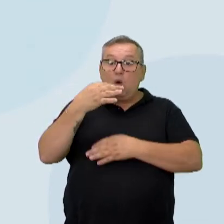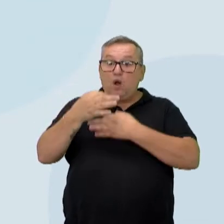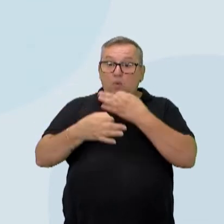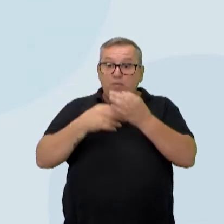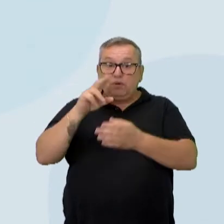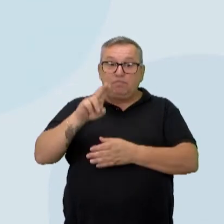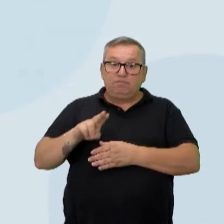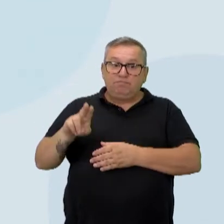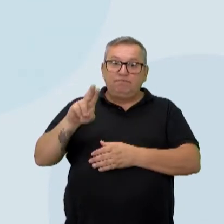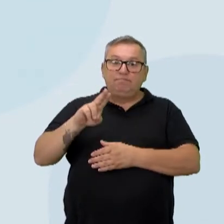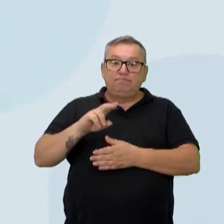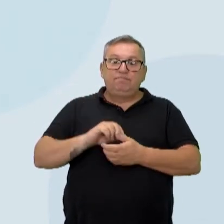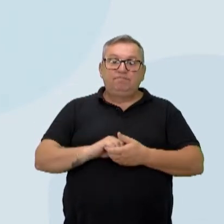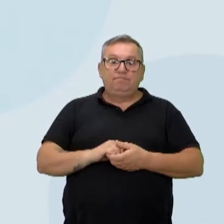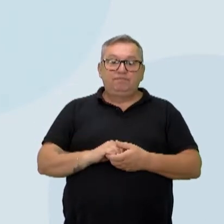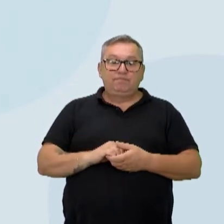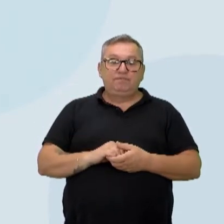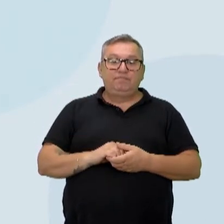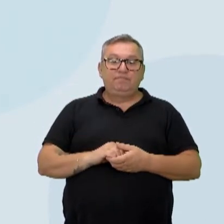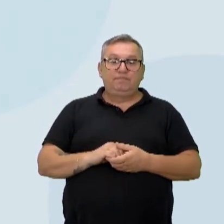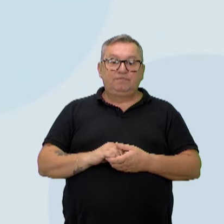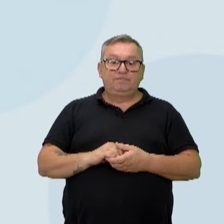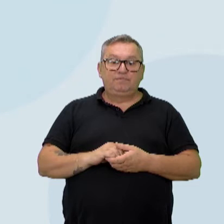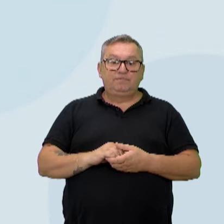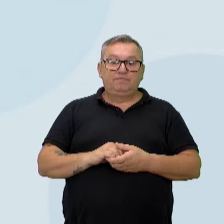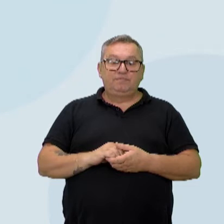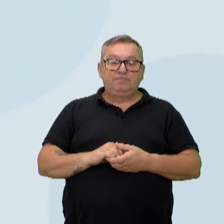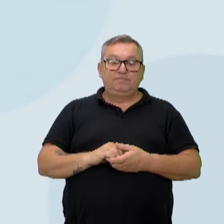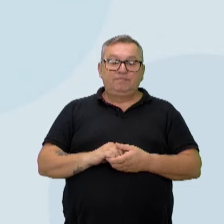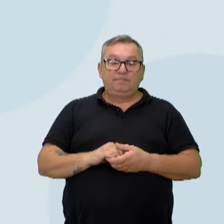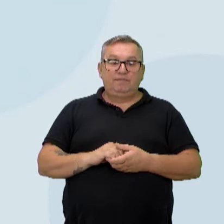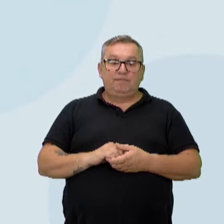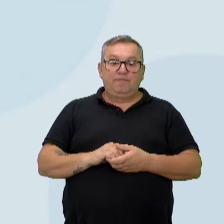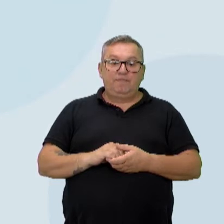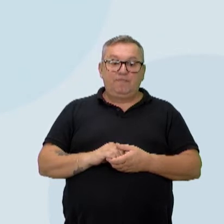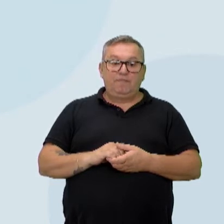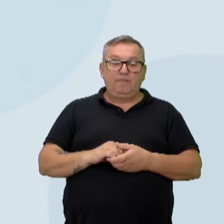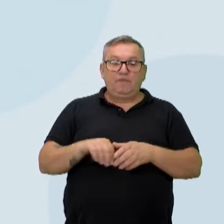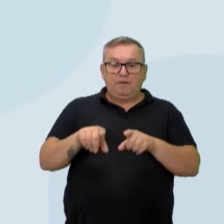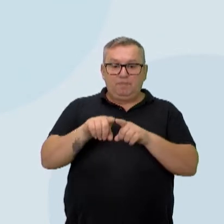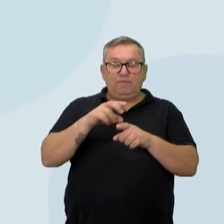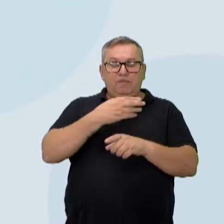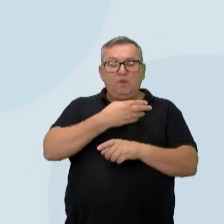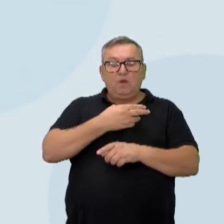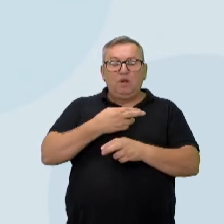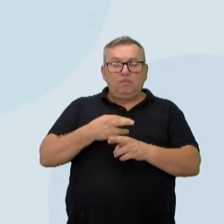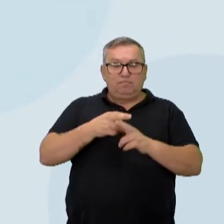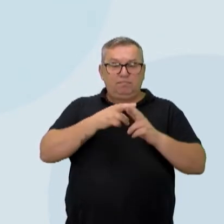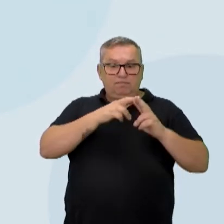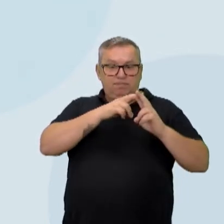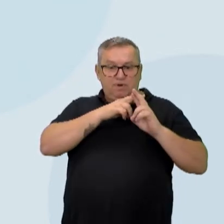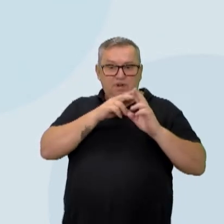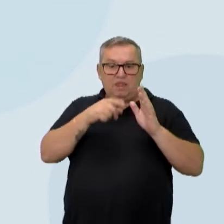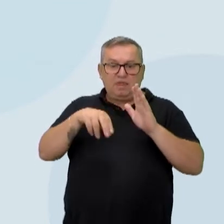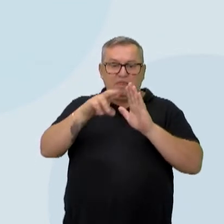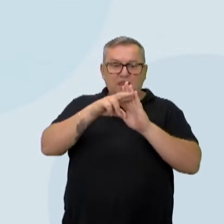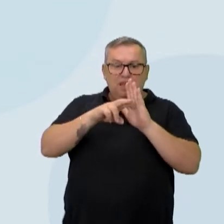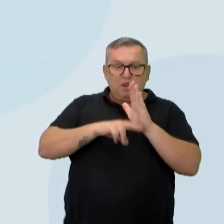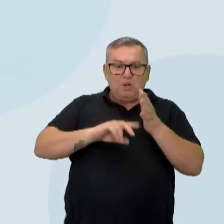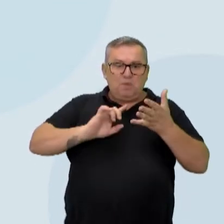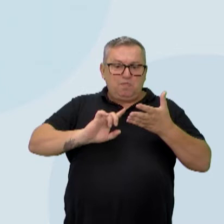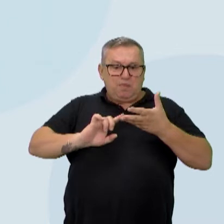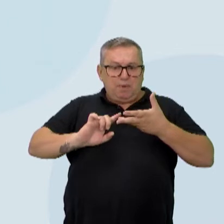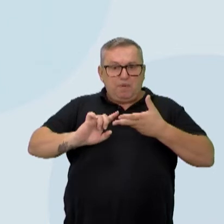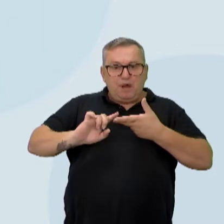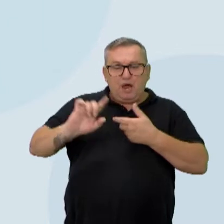problema, né? Então a proposição, não é essa a pergunta. Vamos voltar. Cabe às autoridades responsáveis estabelecer regras que limitem a quantidade